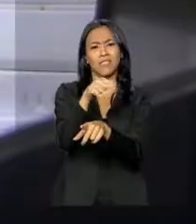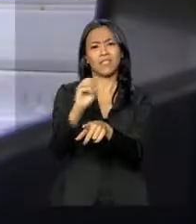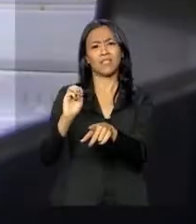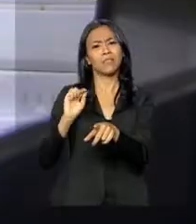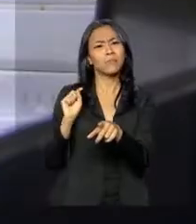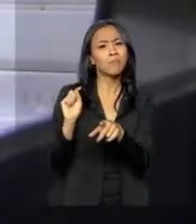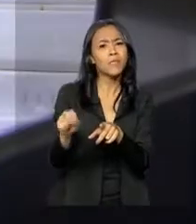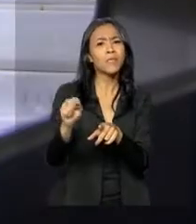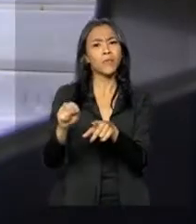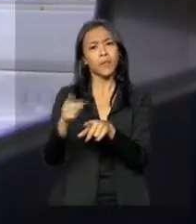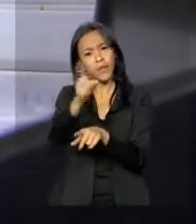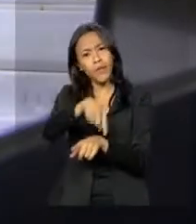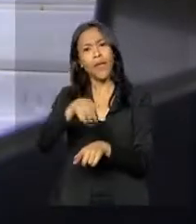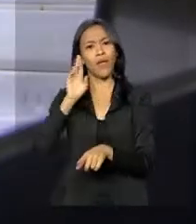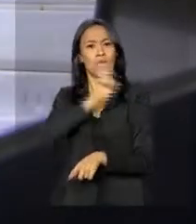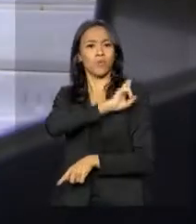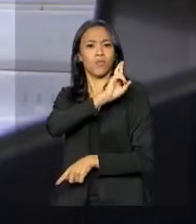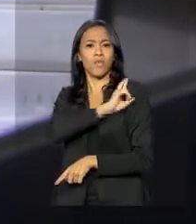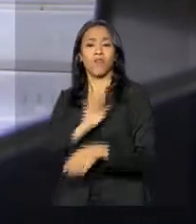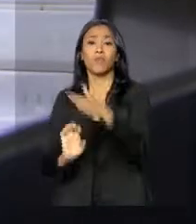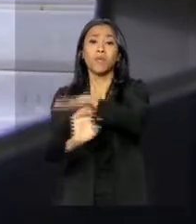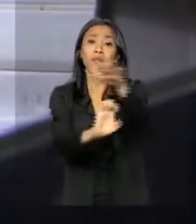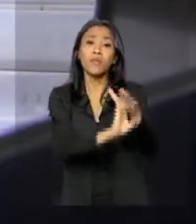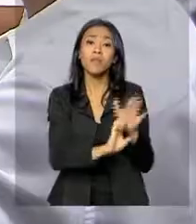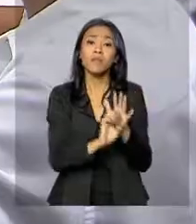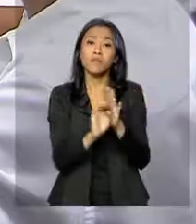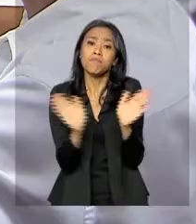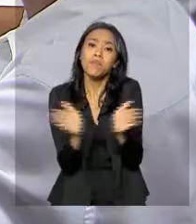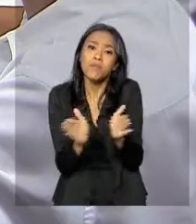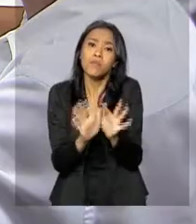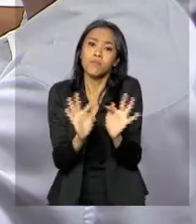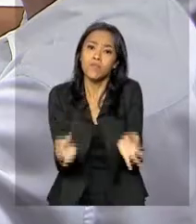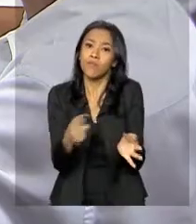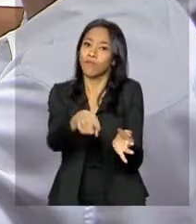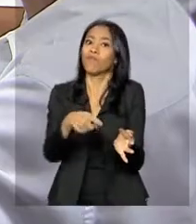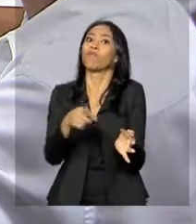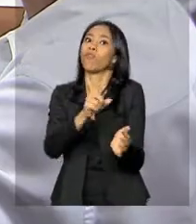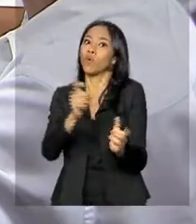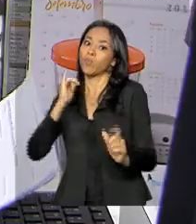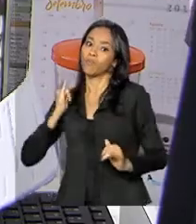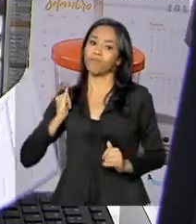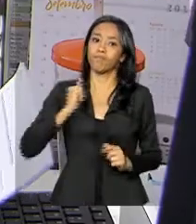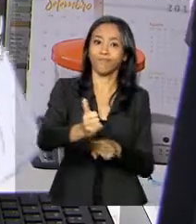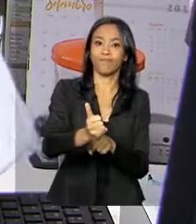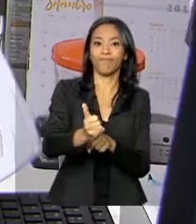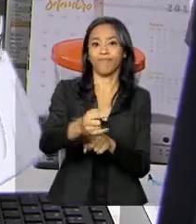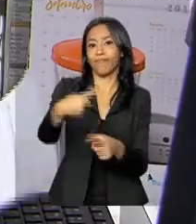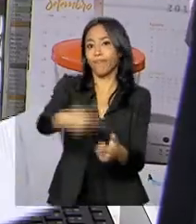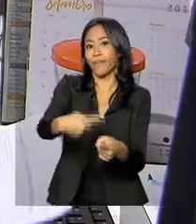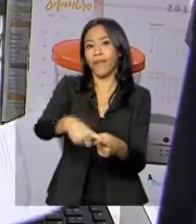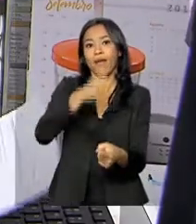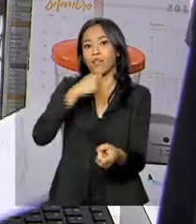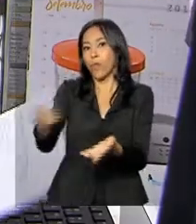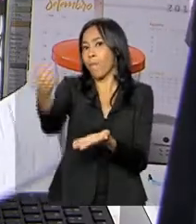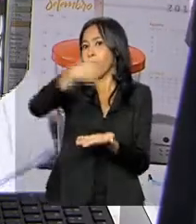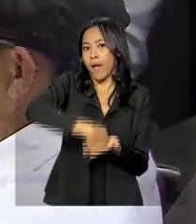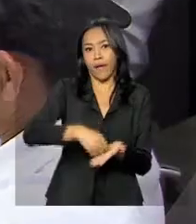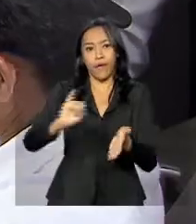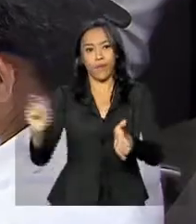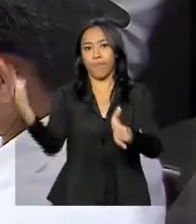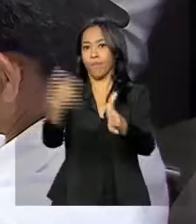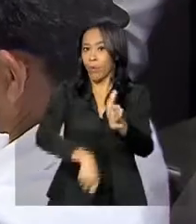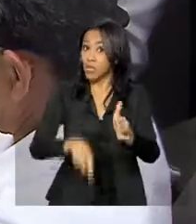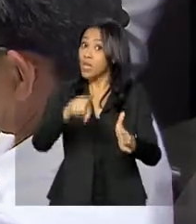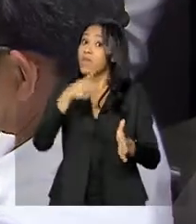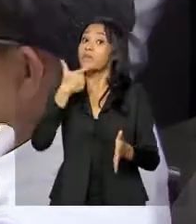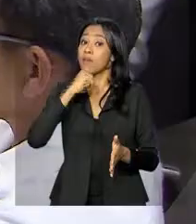por micro e pequenas empresas foram notificados por estarem devendo ao fisco. Quem não regularizar a situação